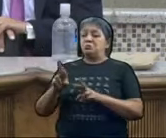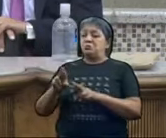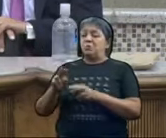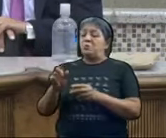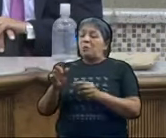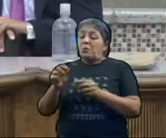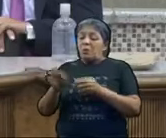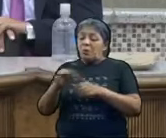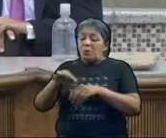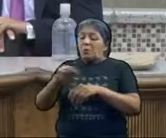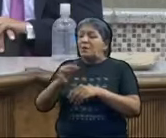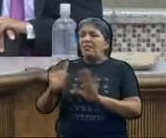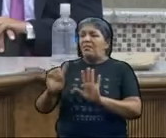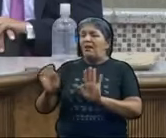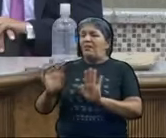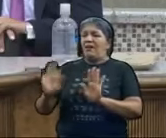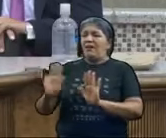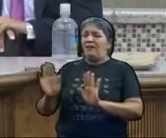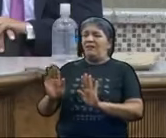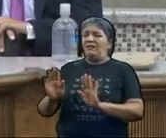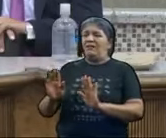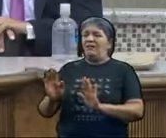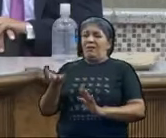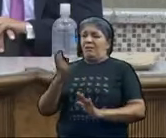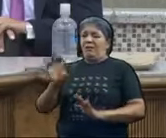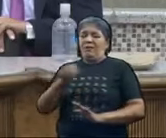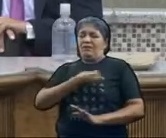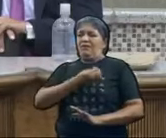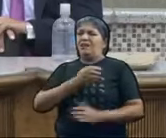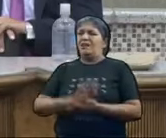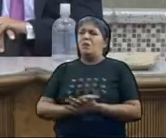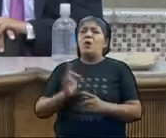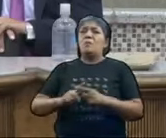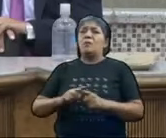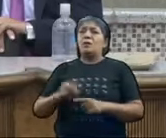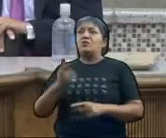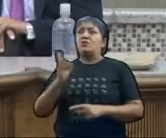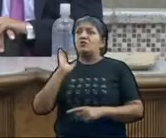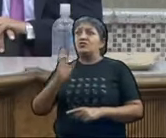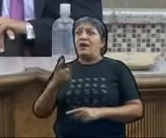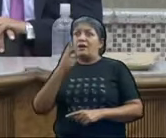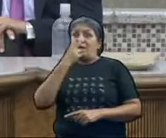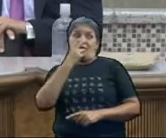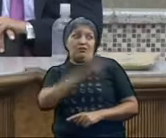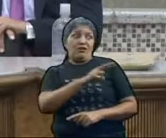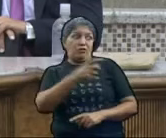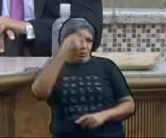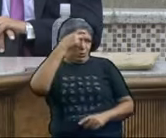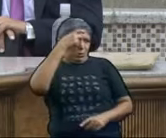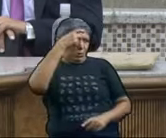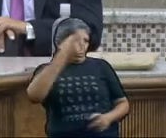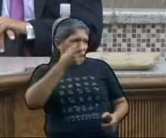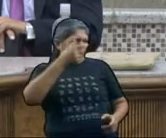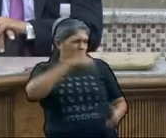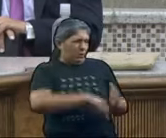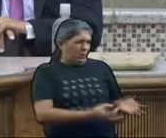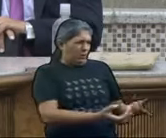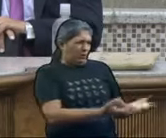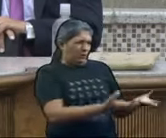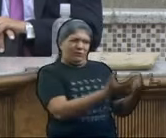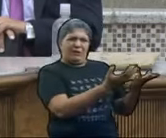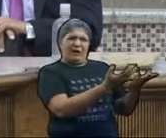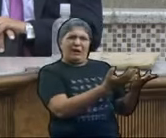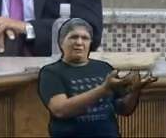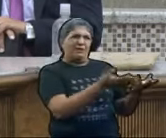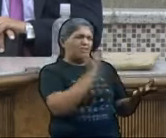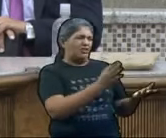está fora de perigo. Não adianta lutar comigo mais. Eu já estou vendo o inferno que eu estou indo para lá. Ele falou esta